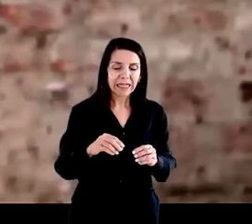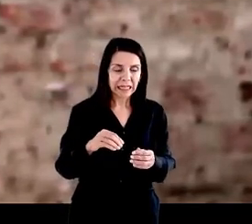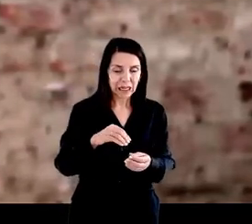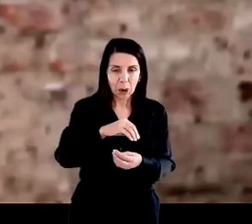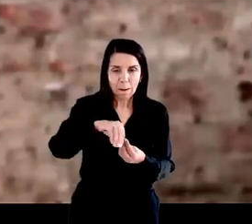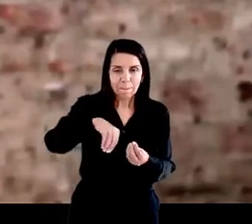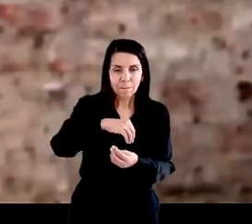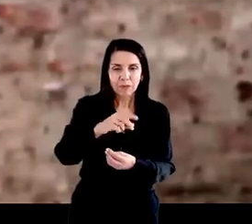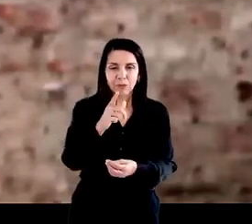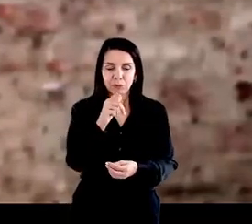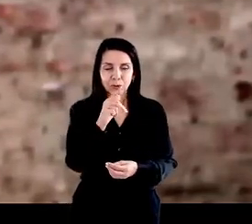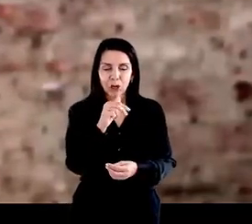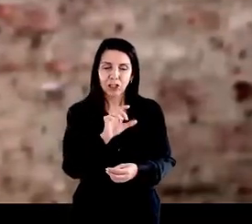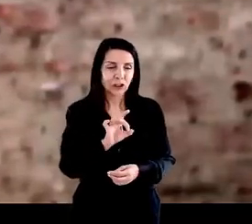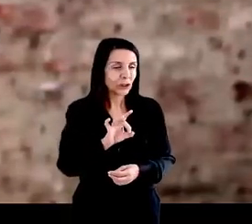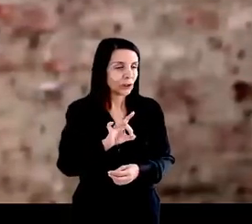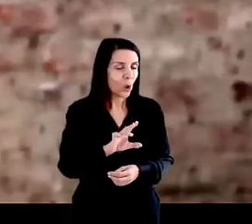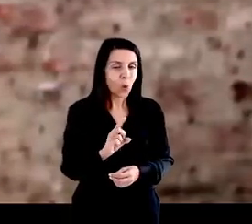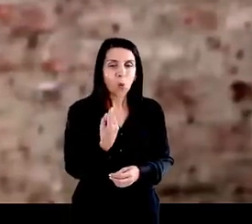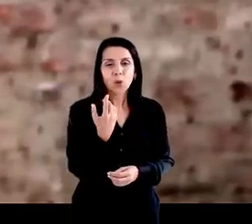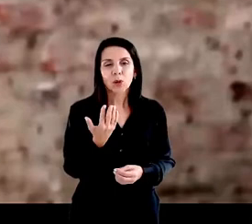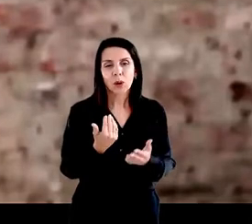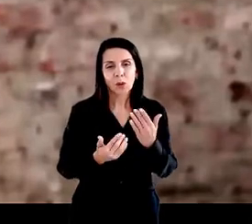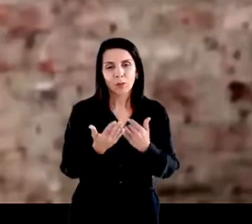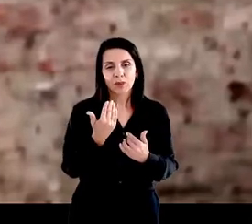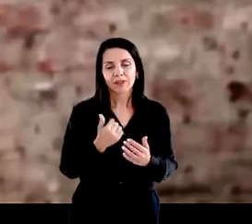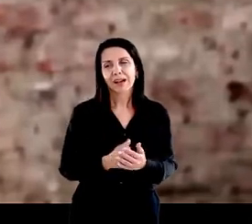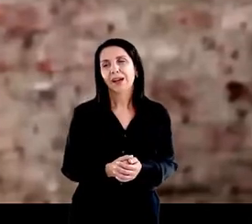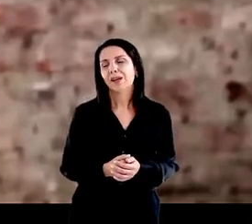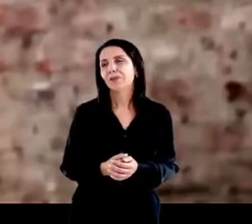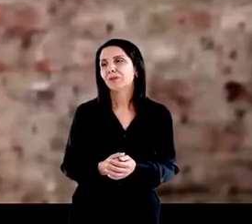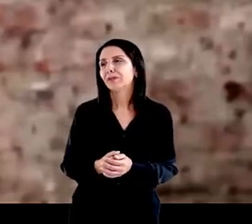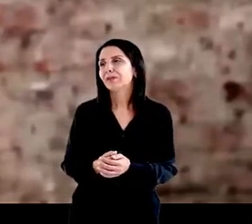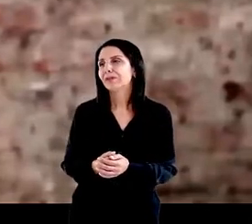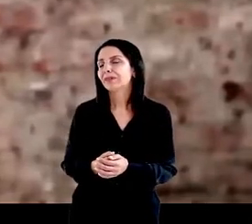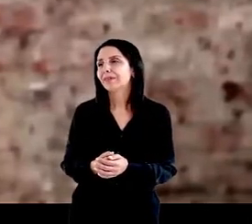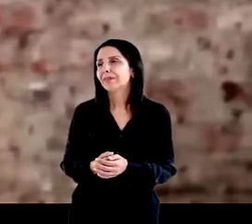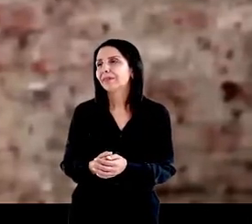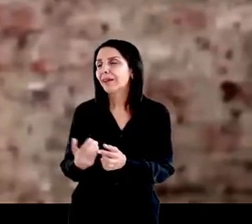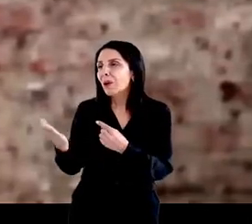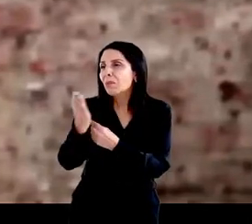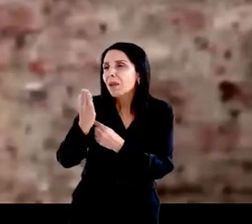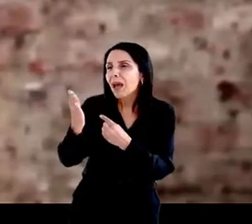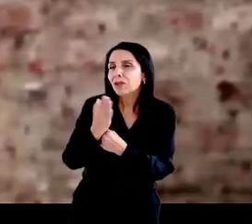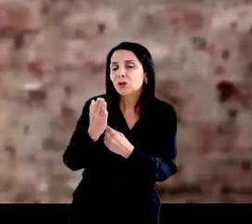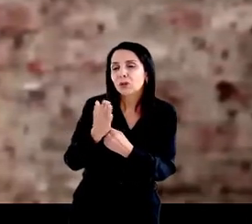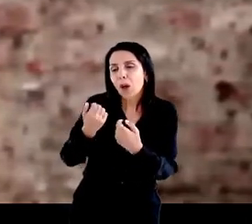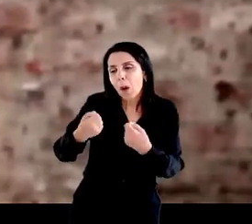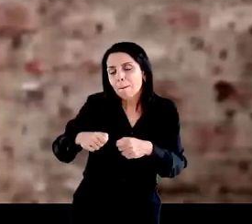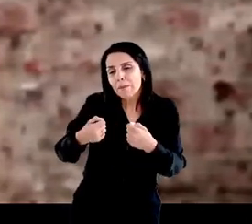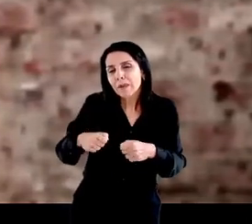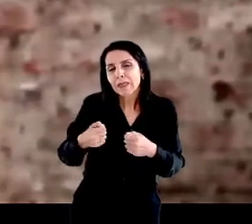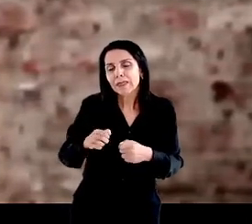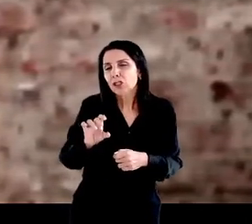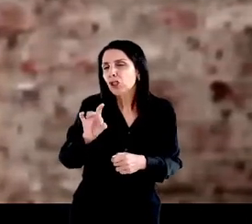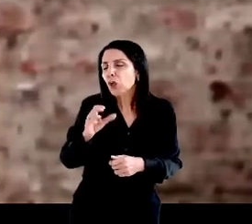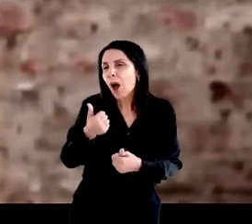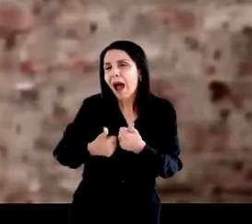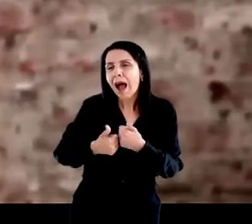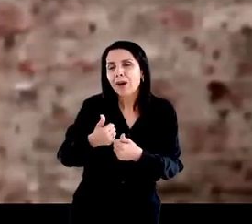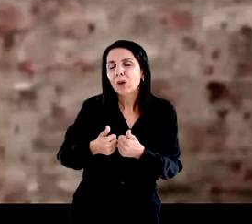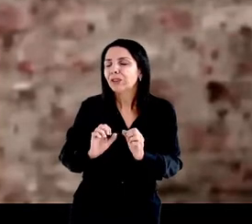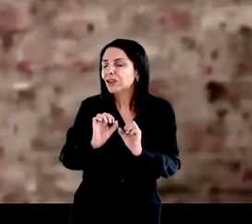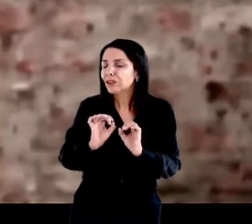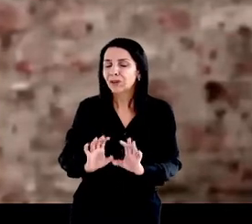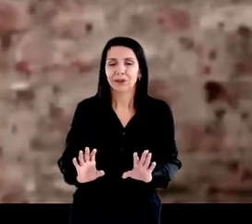Me ajuda, falando para minha tia, que é a fundadora. Só me ajuda, não precisa me ajudar com muito não, só me dá um quilo de arroz, feijão e o leite do meu filho, é só isso que eu quero.